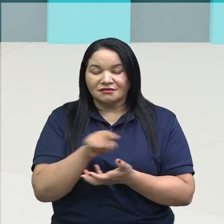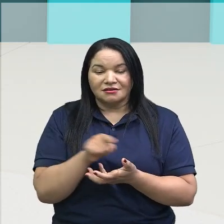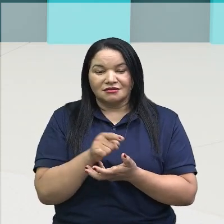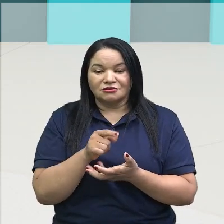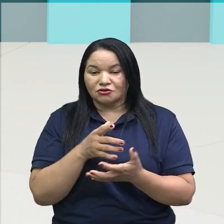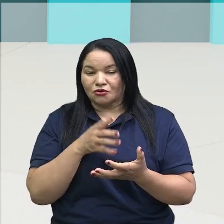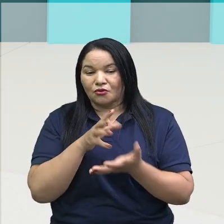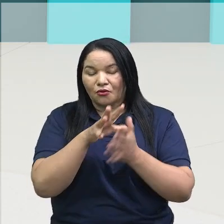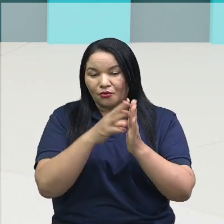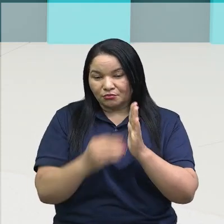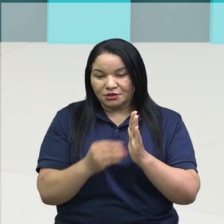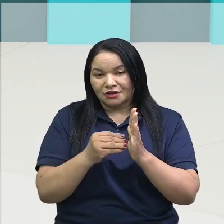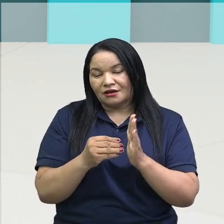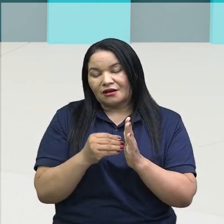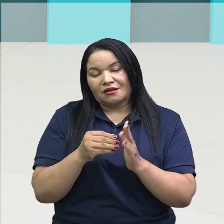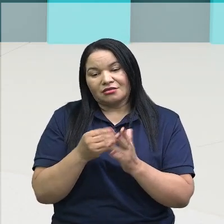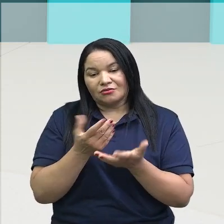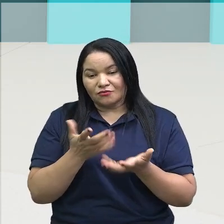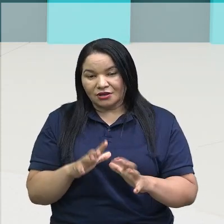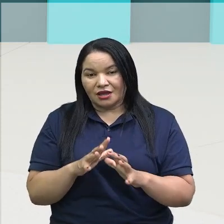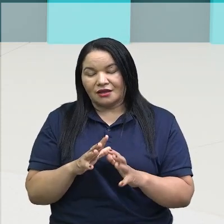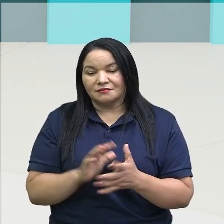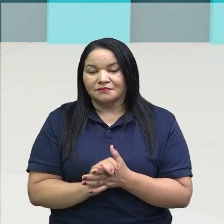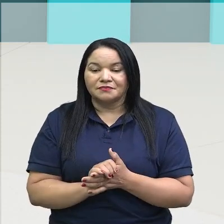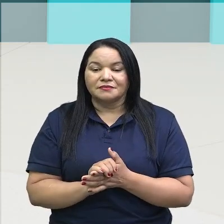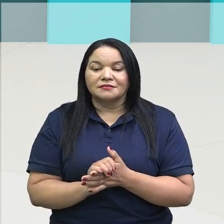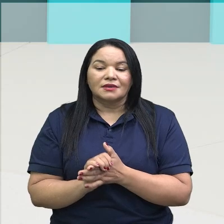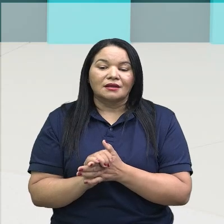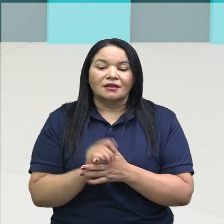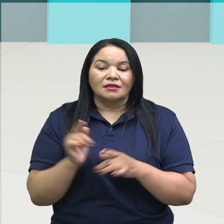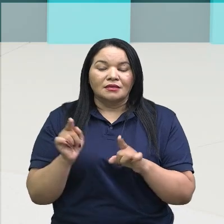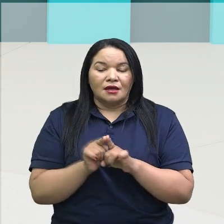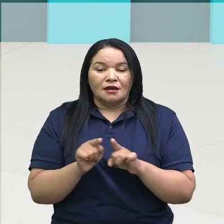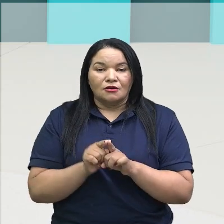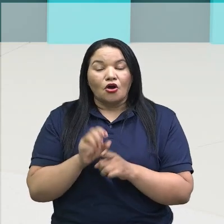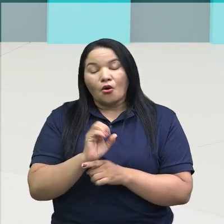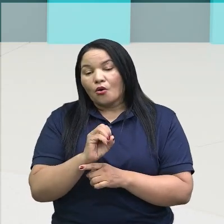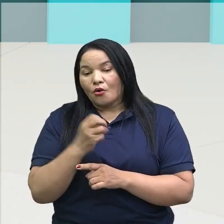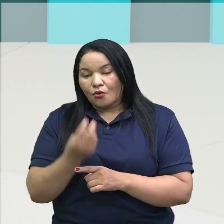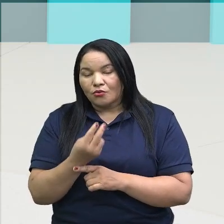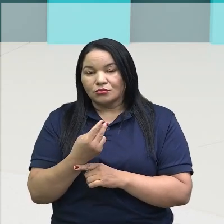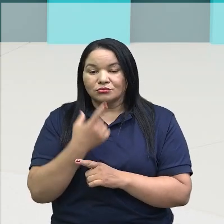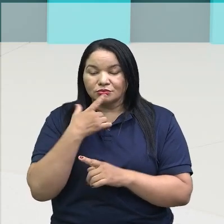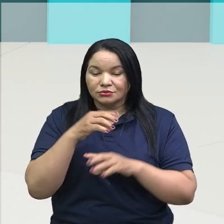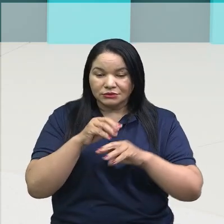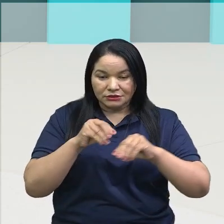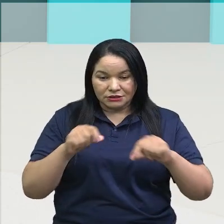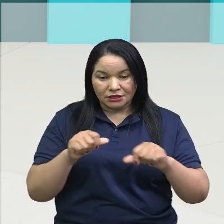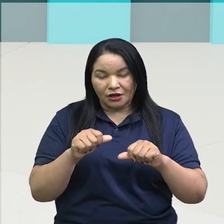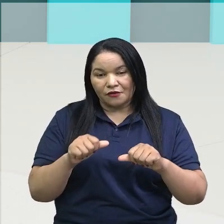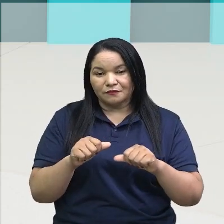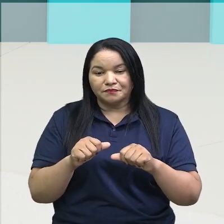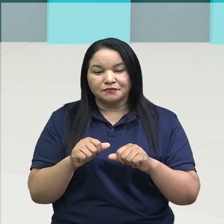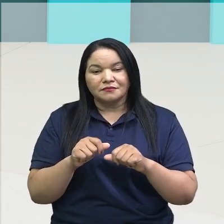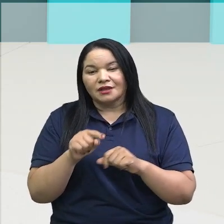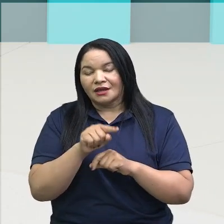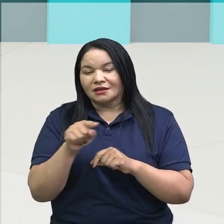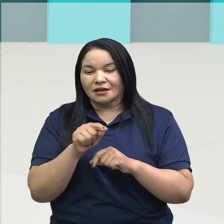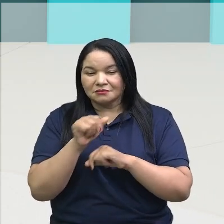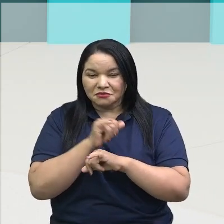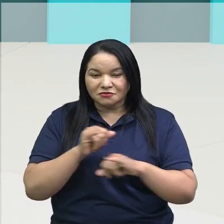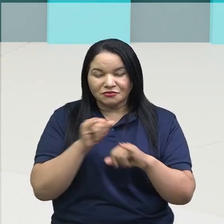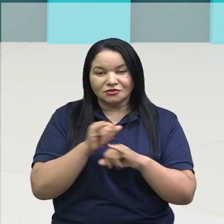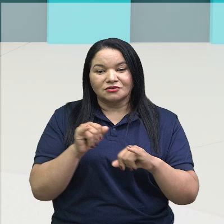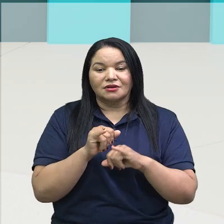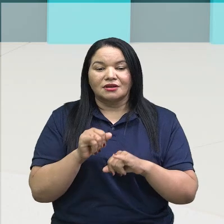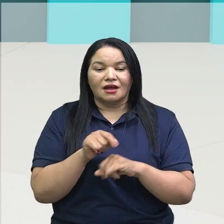que fazer o que dizem. Ou é porque o sal não salga e os pregadores